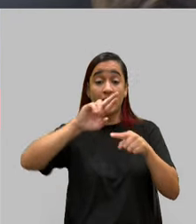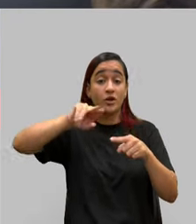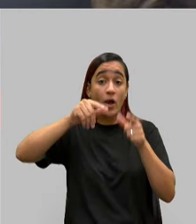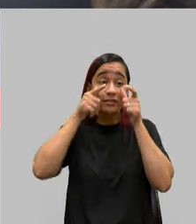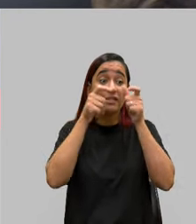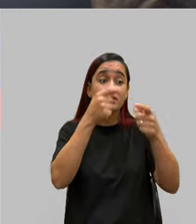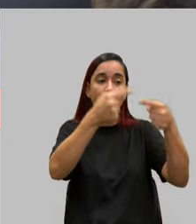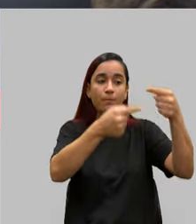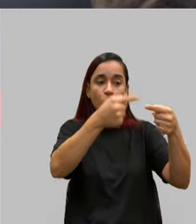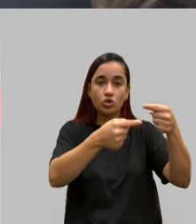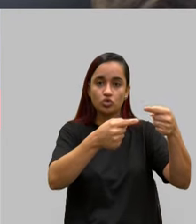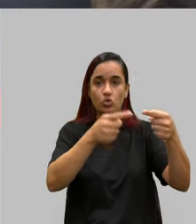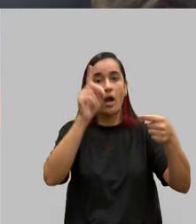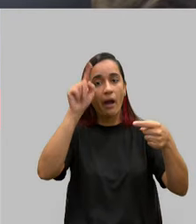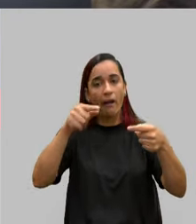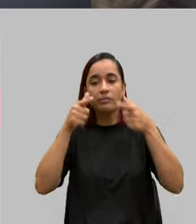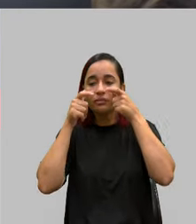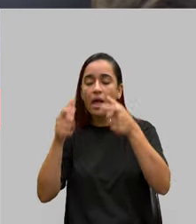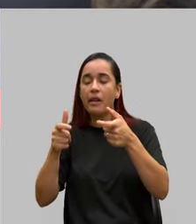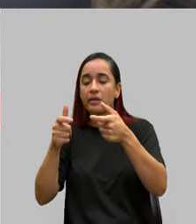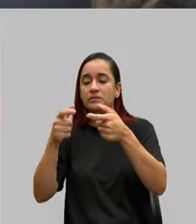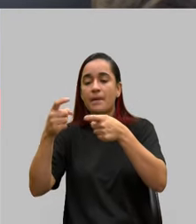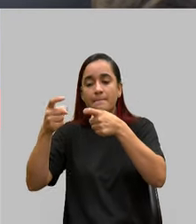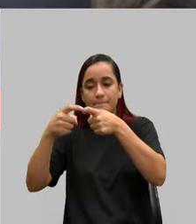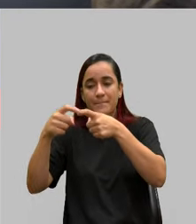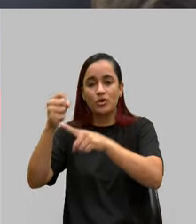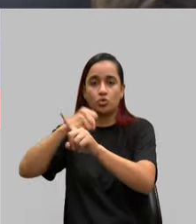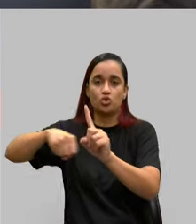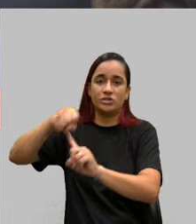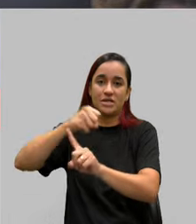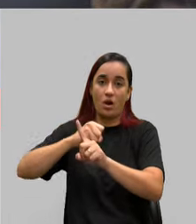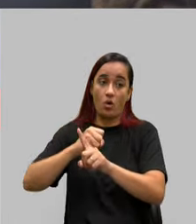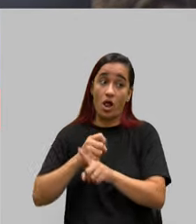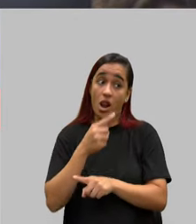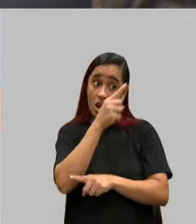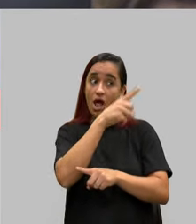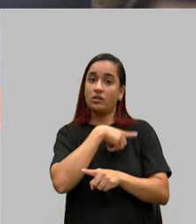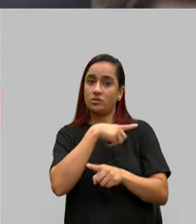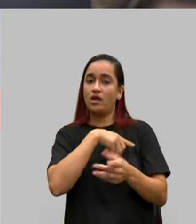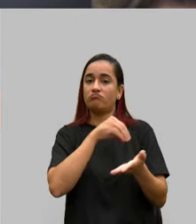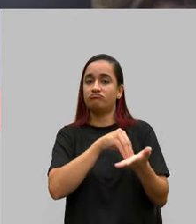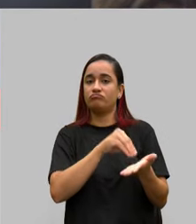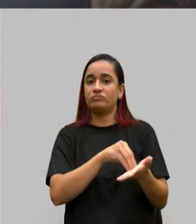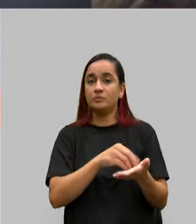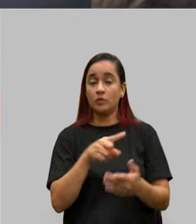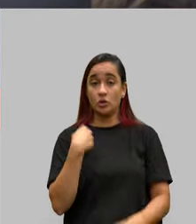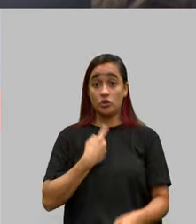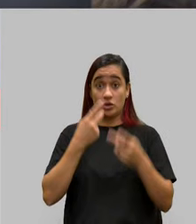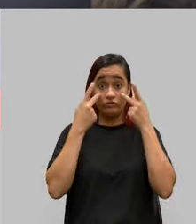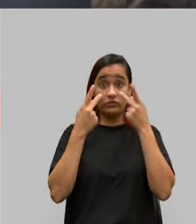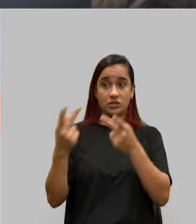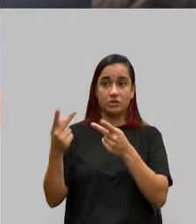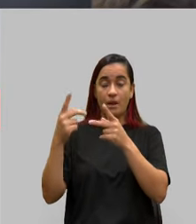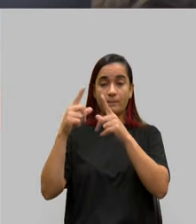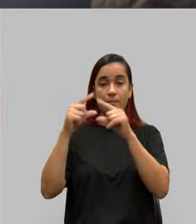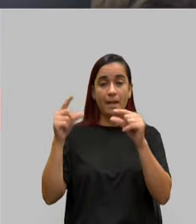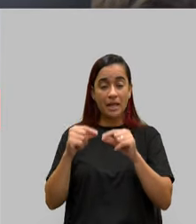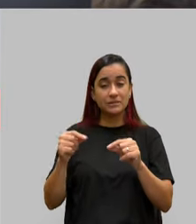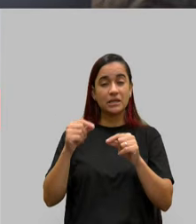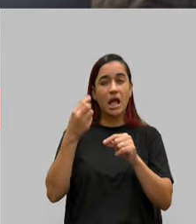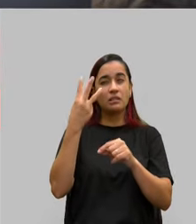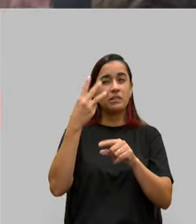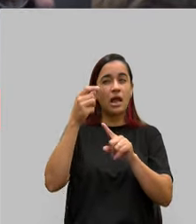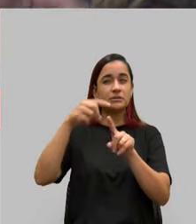social então a suprema corte tá com essa tendência essa visita que fizemos a Brasília agora três semanas atrás por